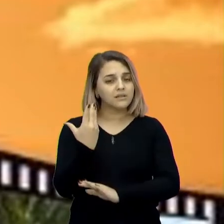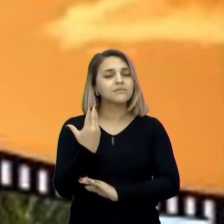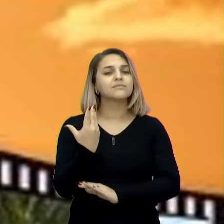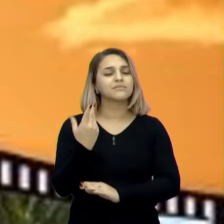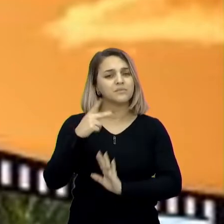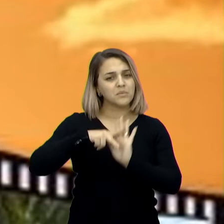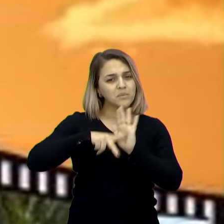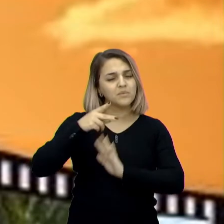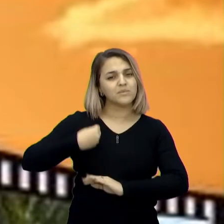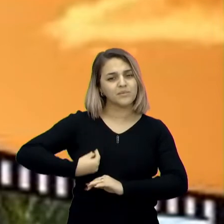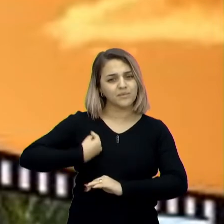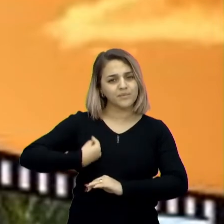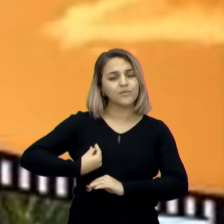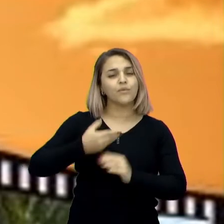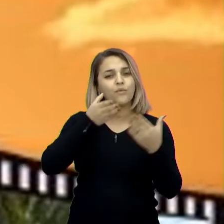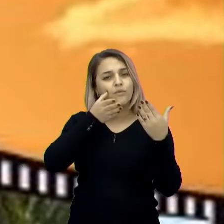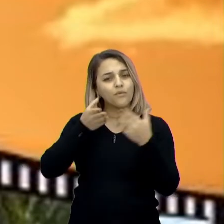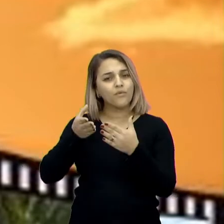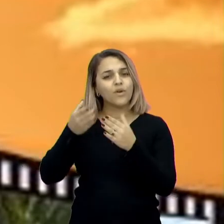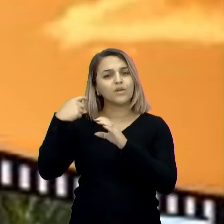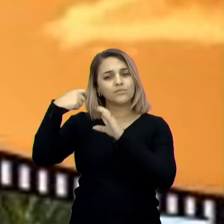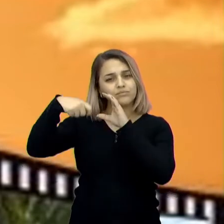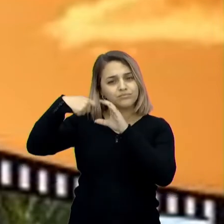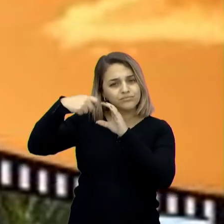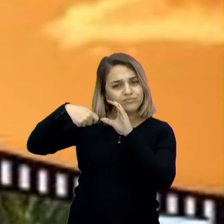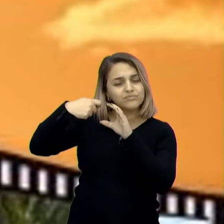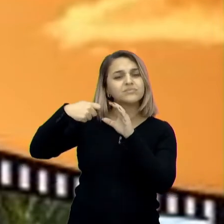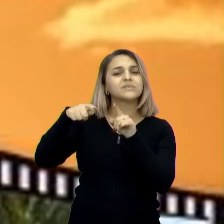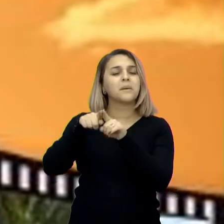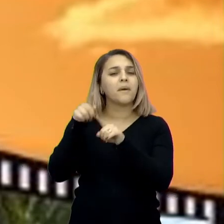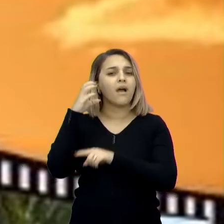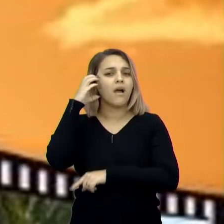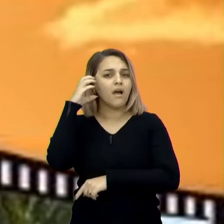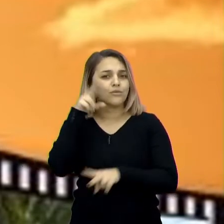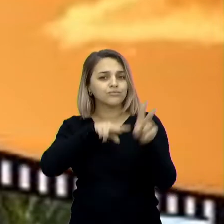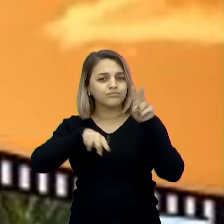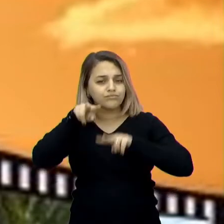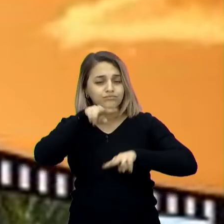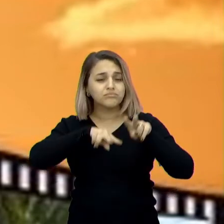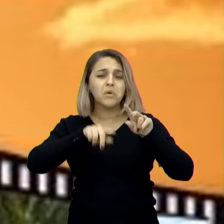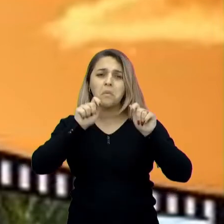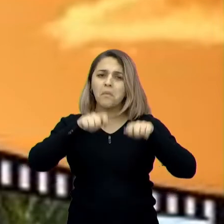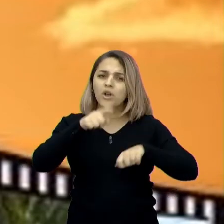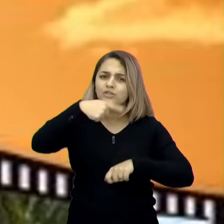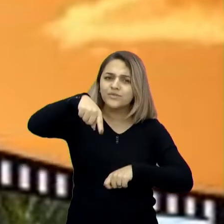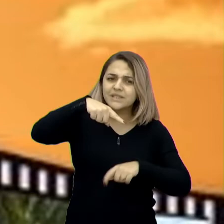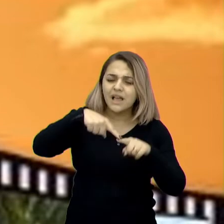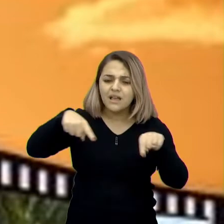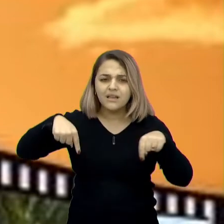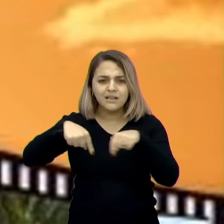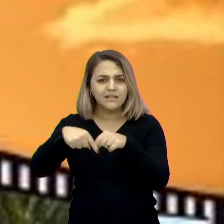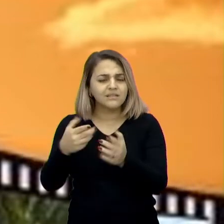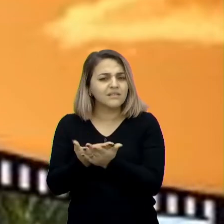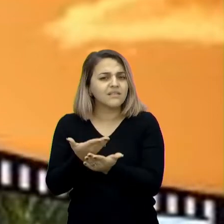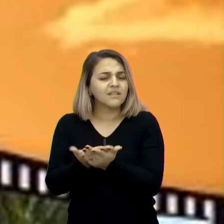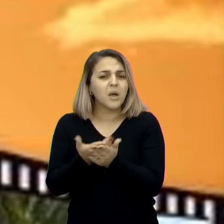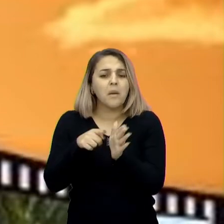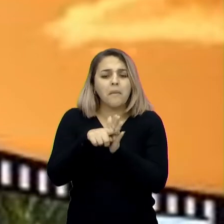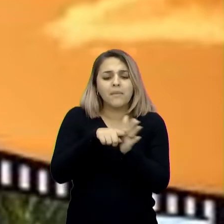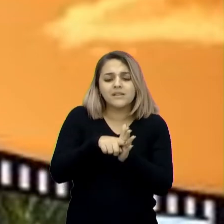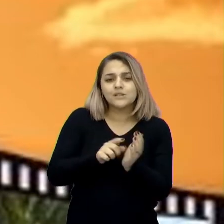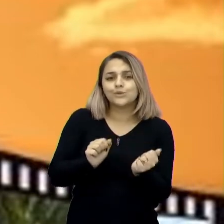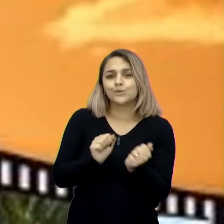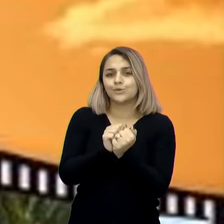audiovisual, trabalhando o cinema, né? Então cabe a vocês aí na sala de aula buscarem outras referências com o seu professor, né? Porque aqui a gente